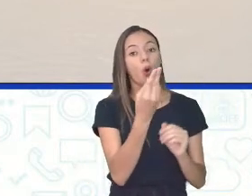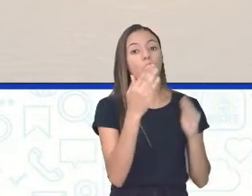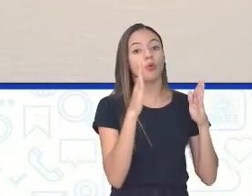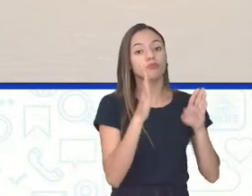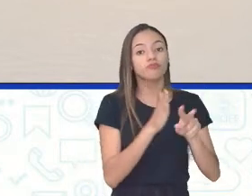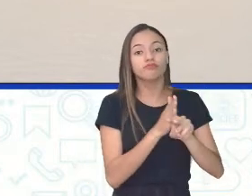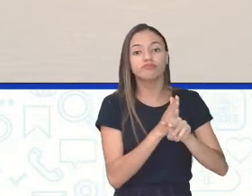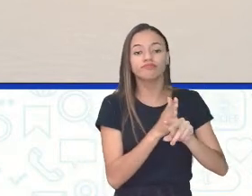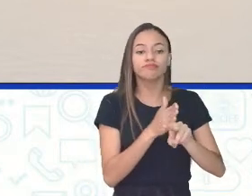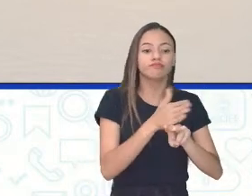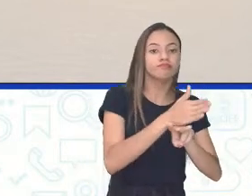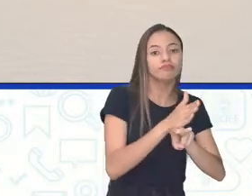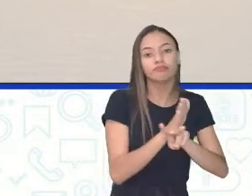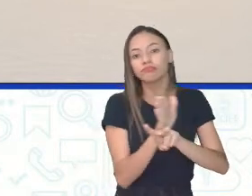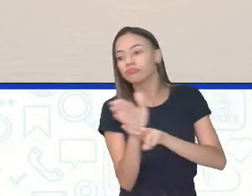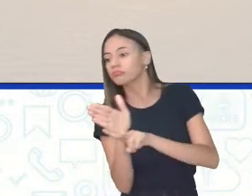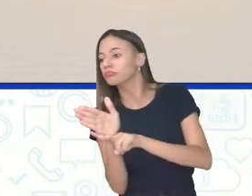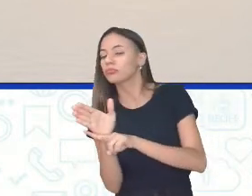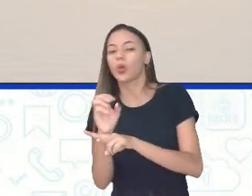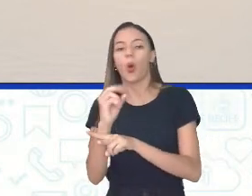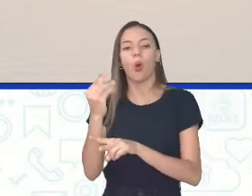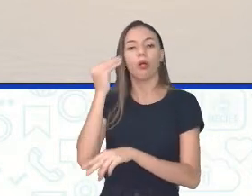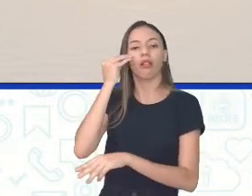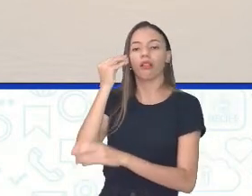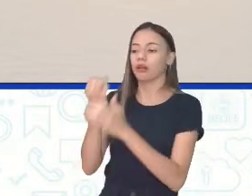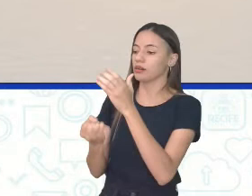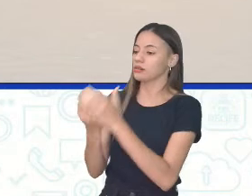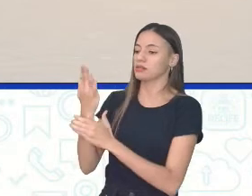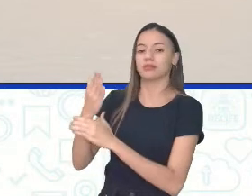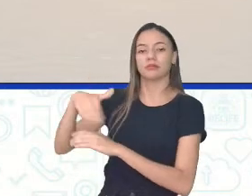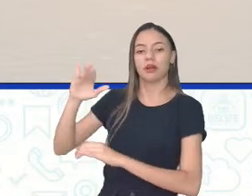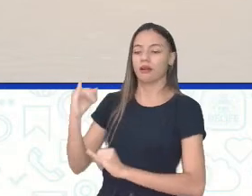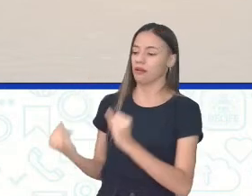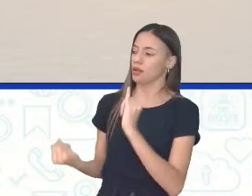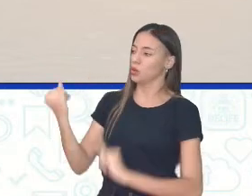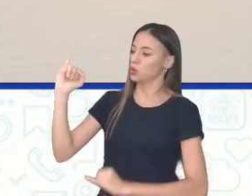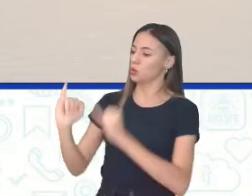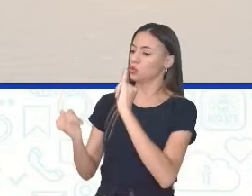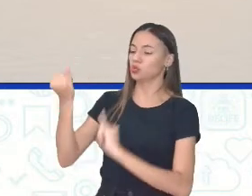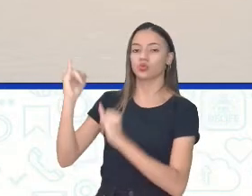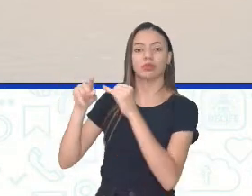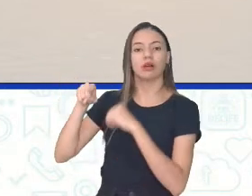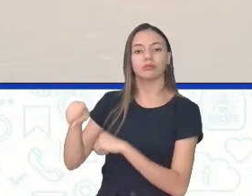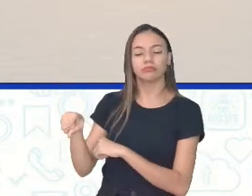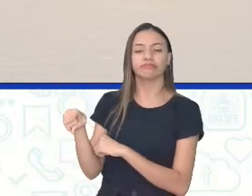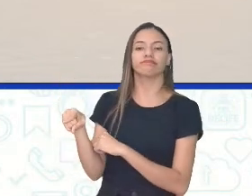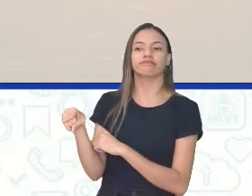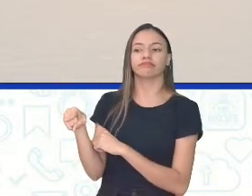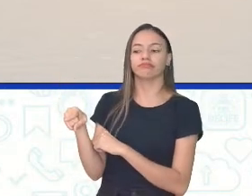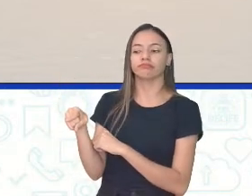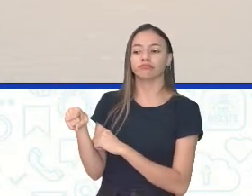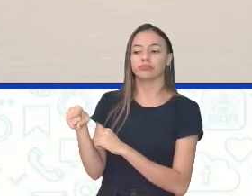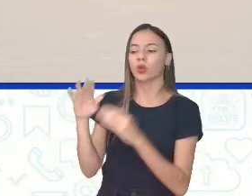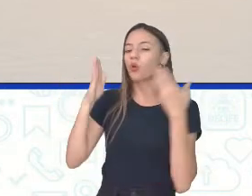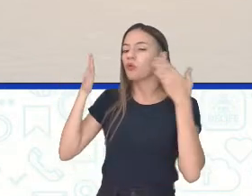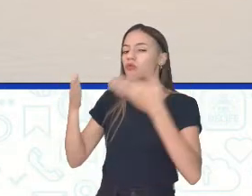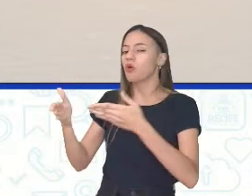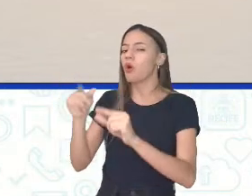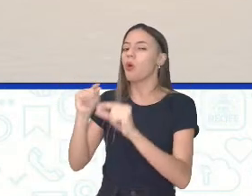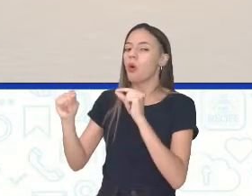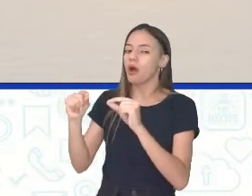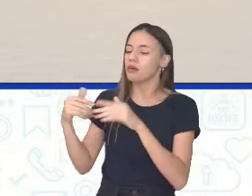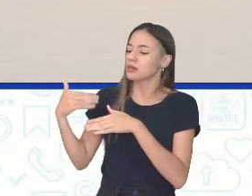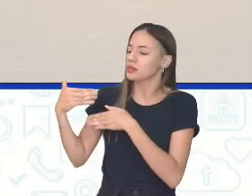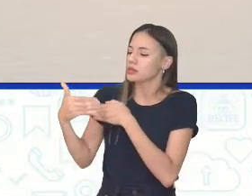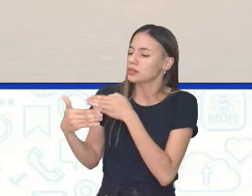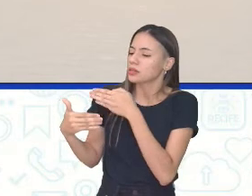tentar criar mais indústrias, né, de forma a que a gente vá gradativamente